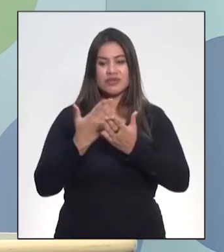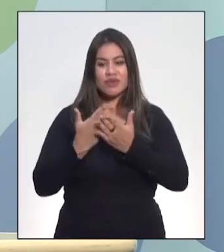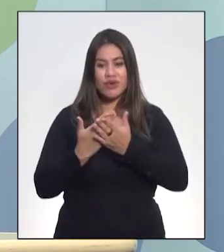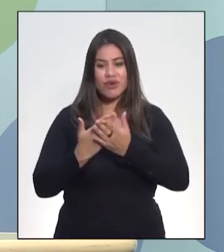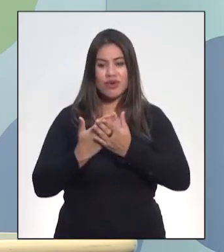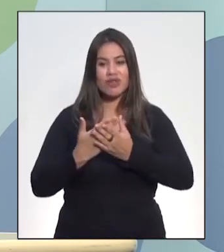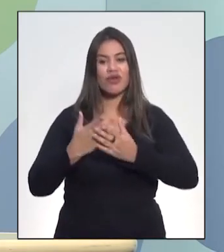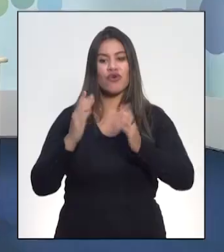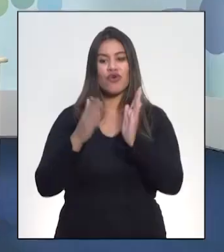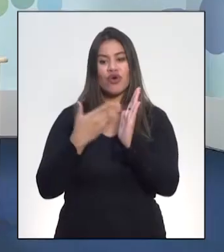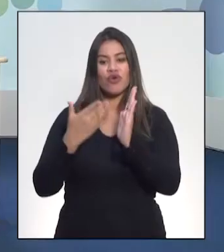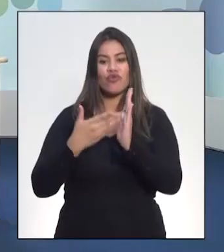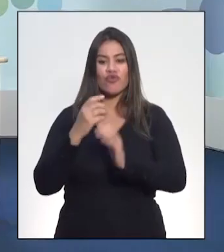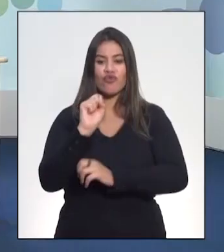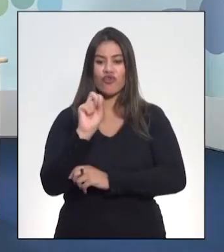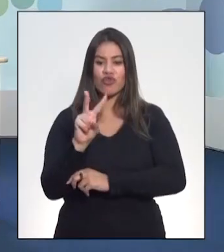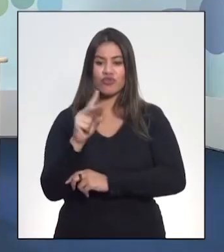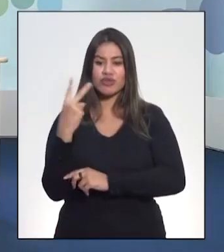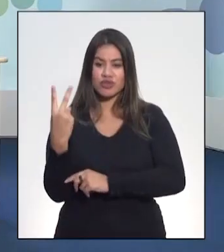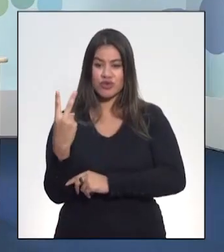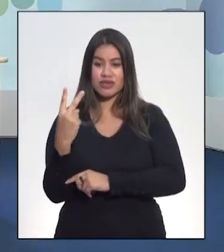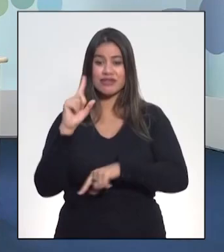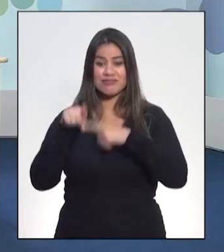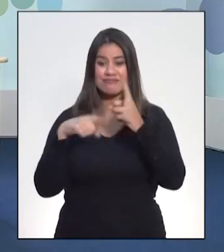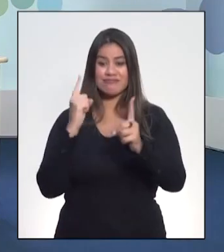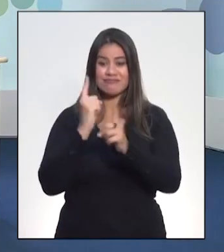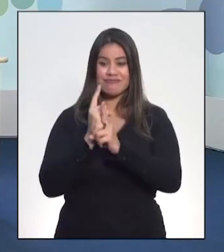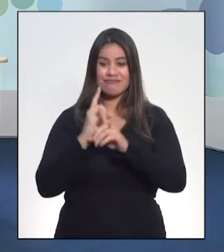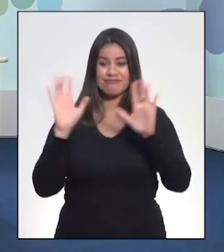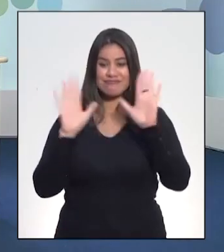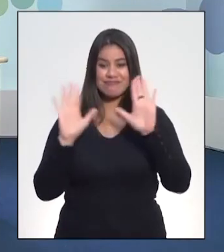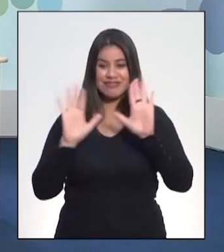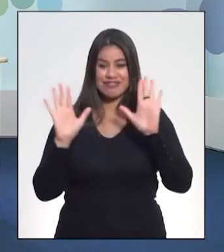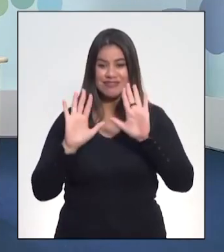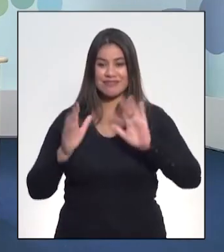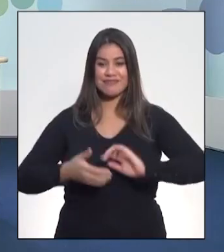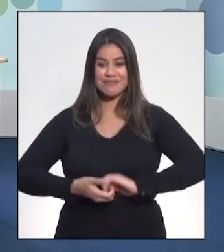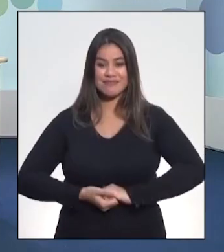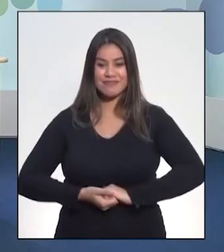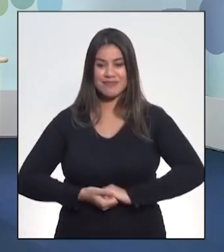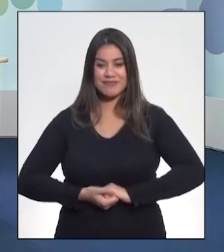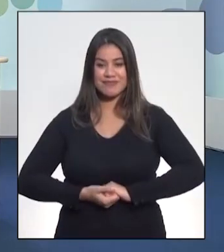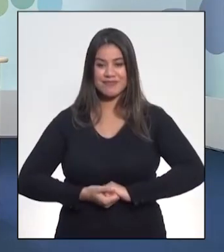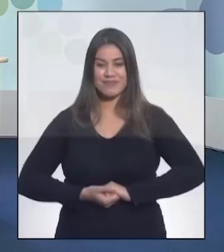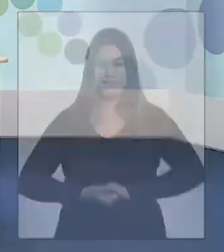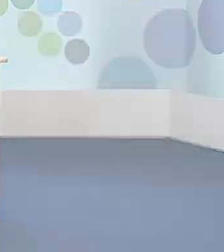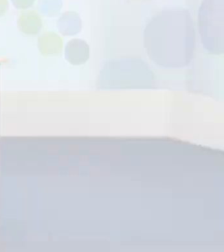Aluno, volume 2. Então, até a próxima aula. Até a próxima aula. Tchau, tchau.